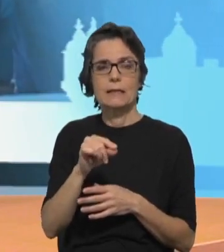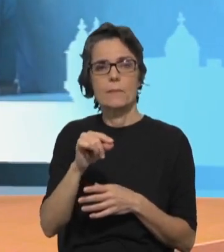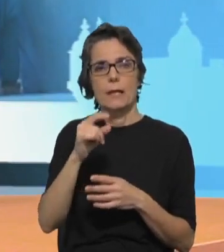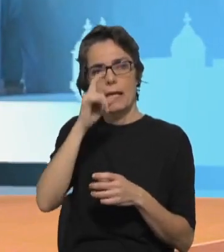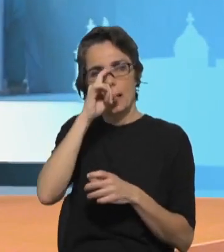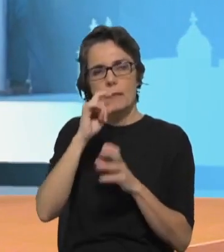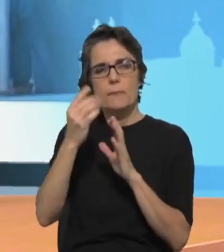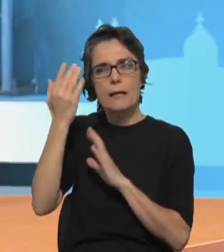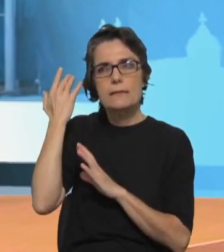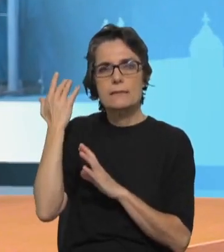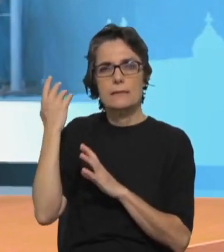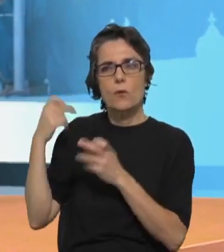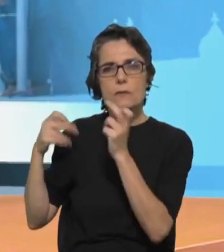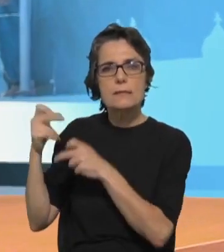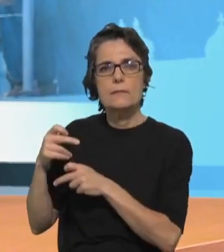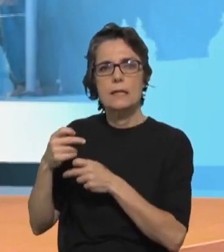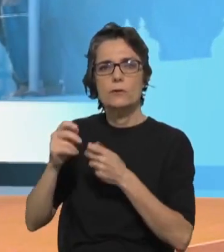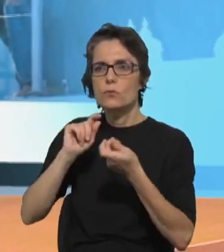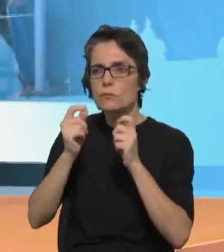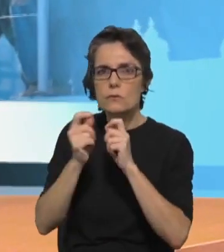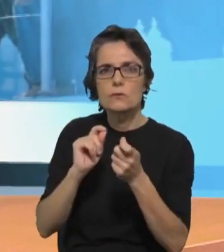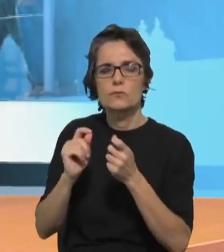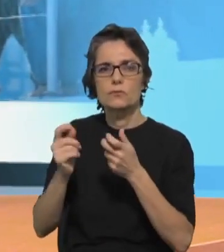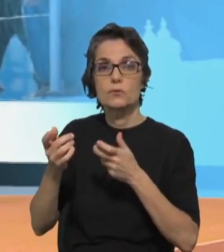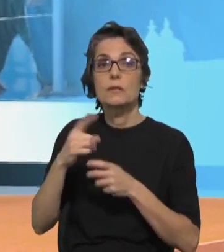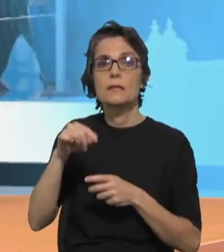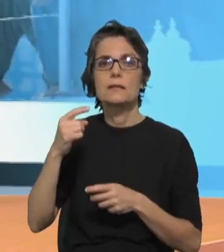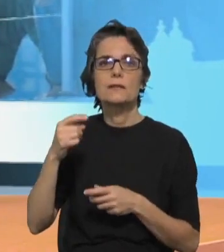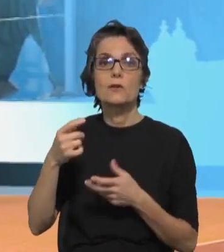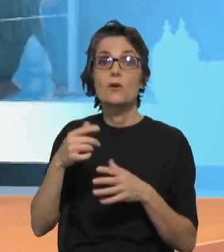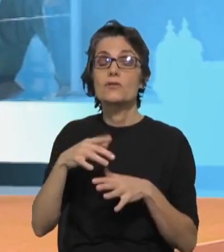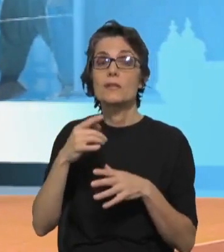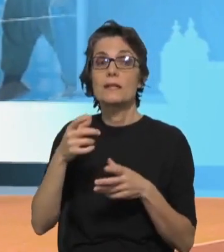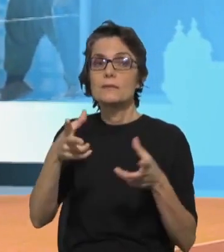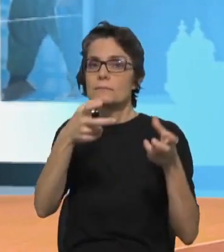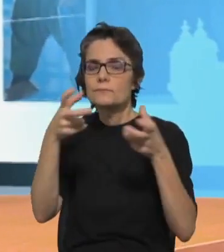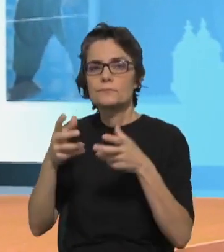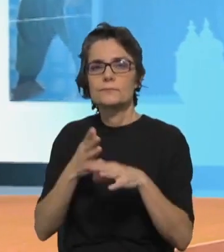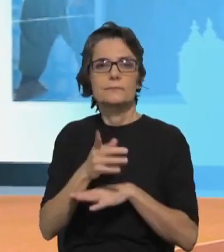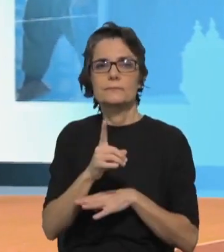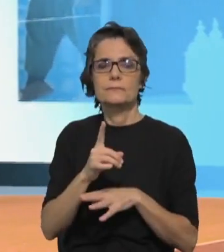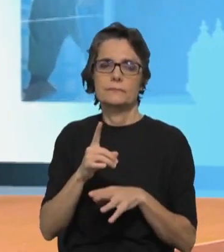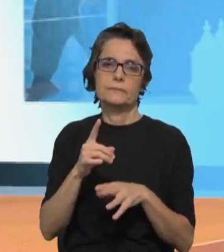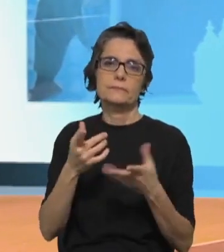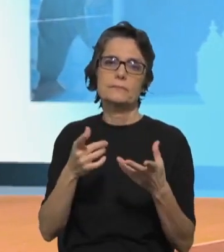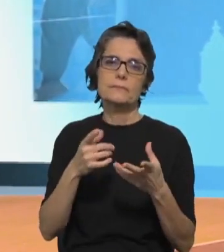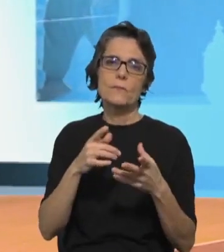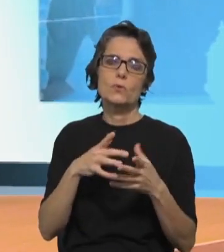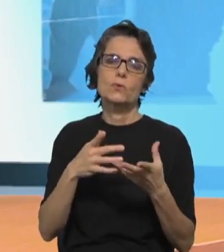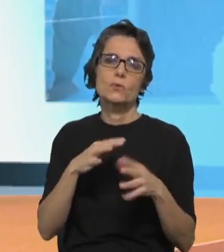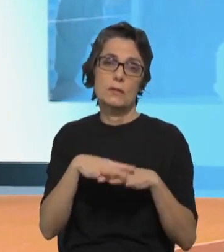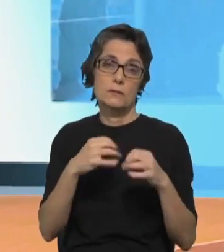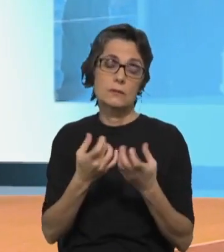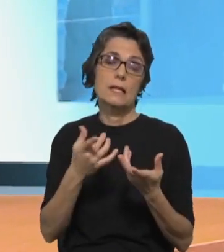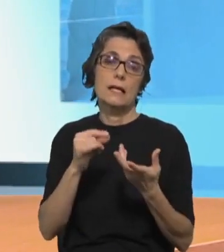recordações, diálogos, discussões que nós ouvimos através dos meios de comunicação. E, portanto, aí o